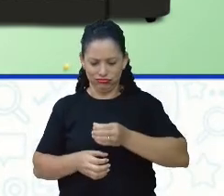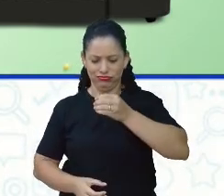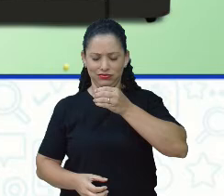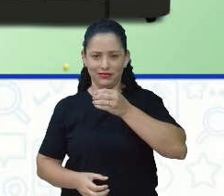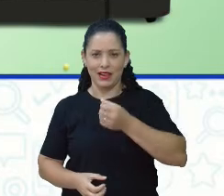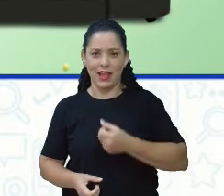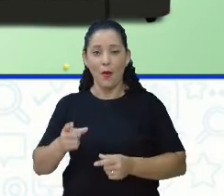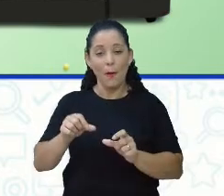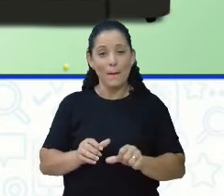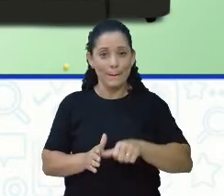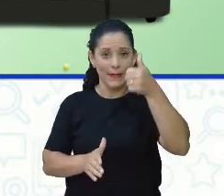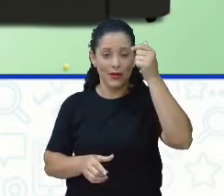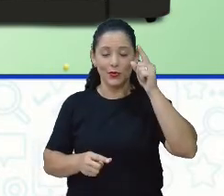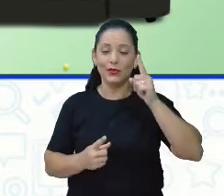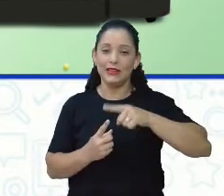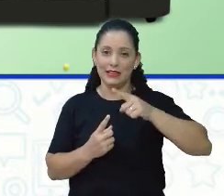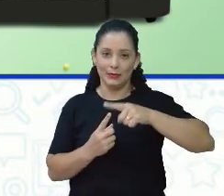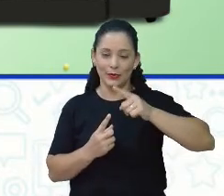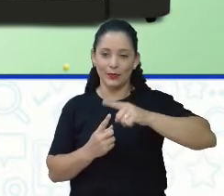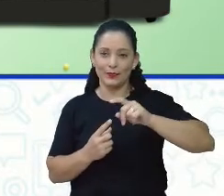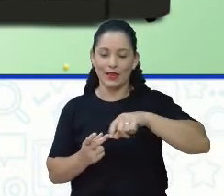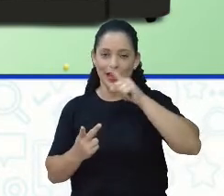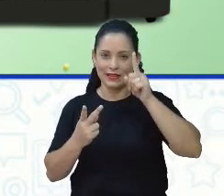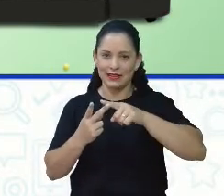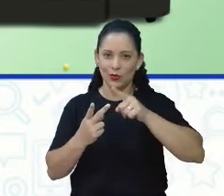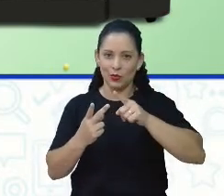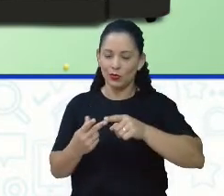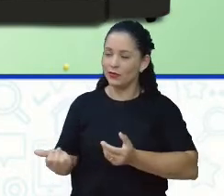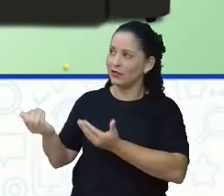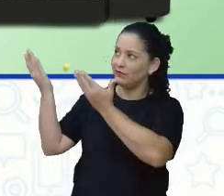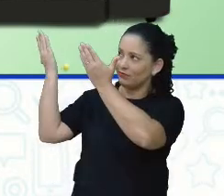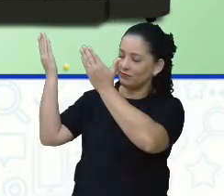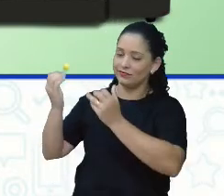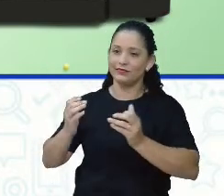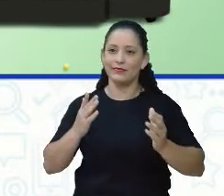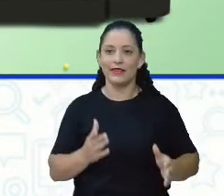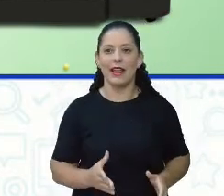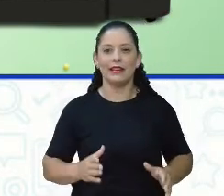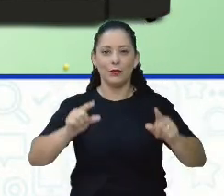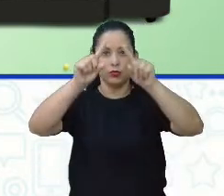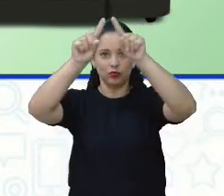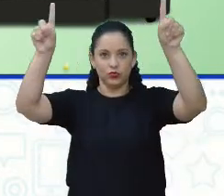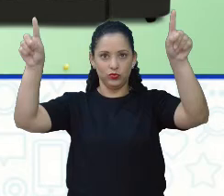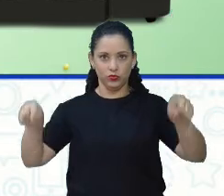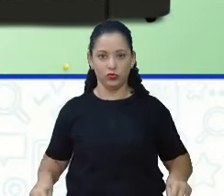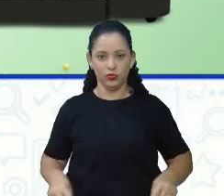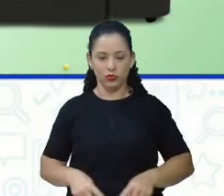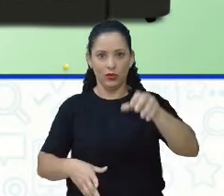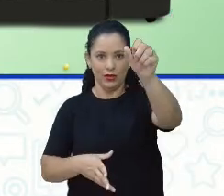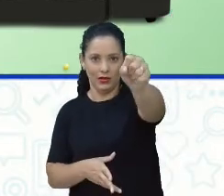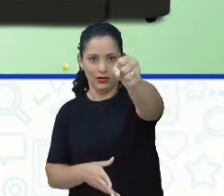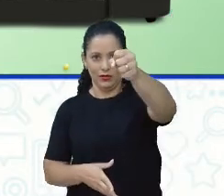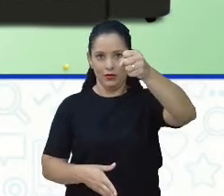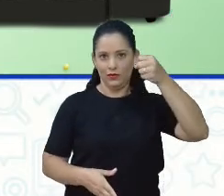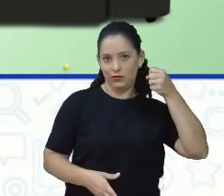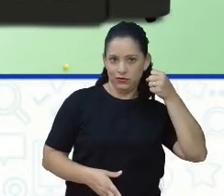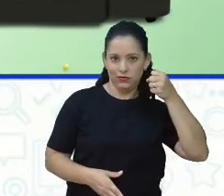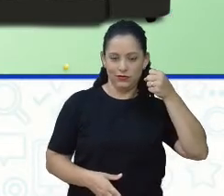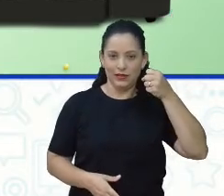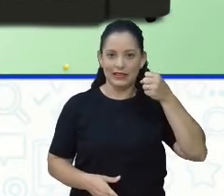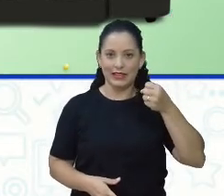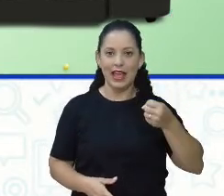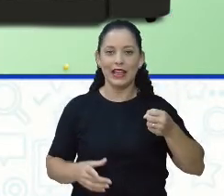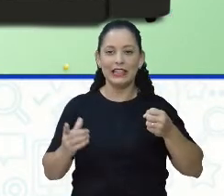tipos de telefone, tá certo? A segunda foto é o exemplo do famoso orelhão, né? Aqueles telefones que ficavam